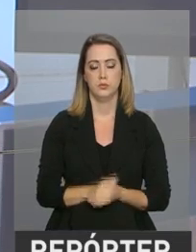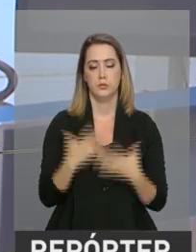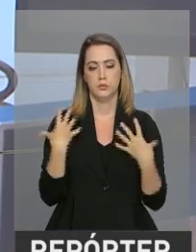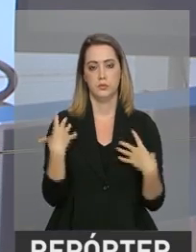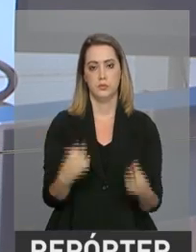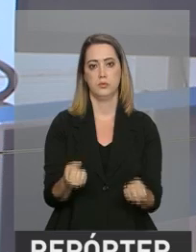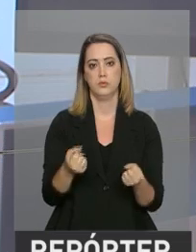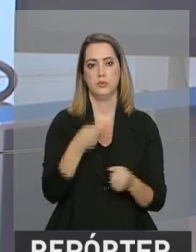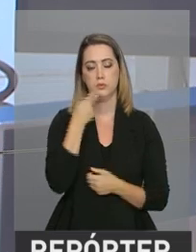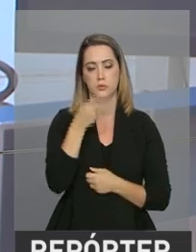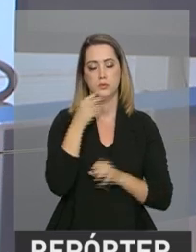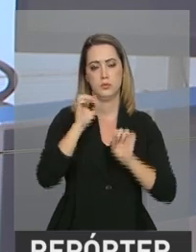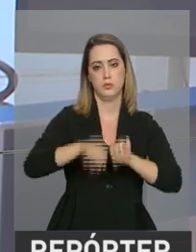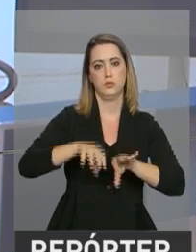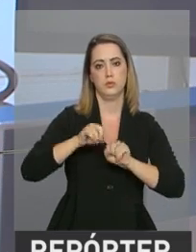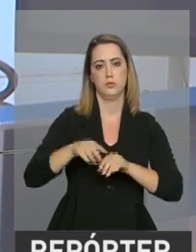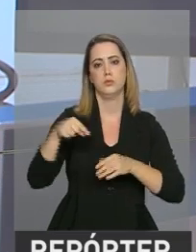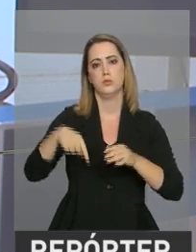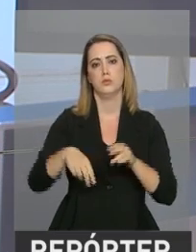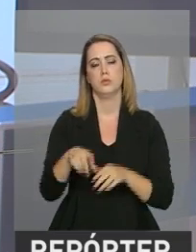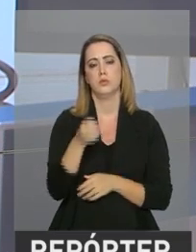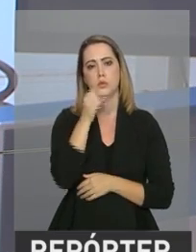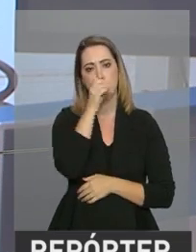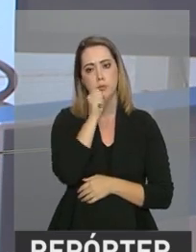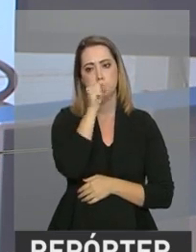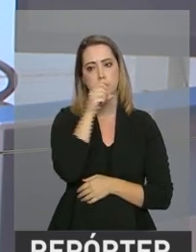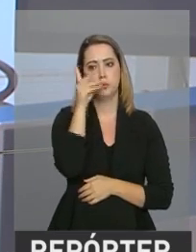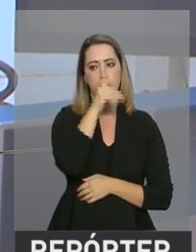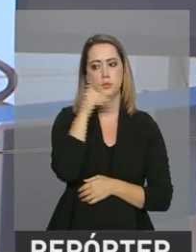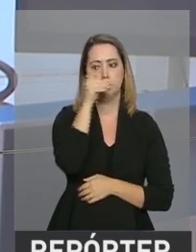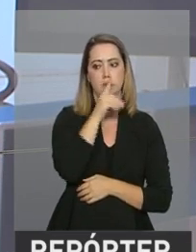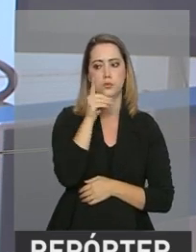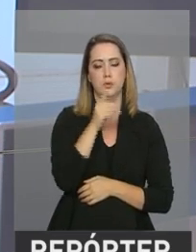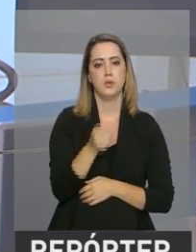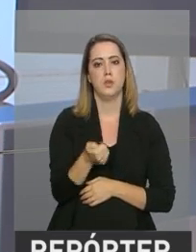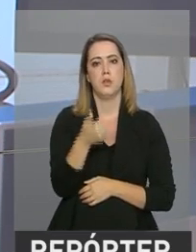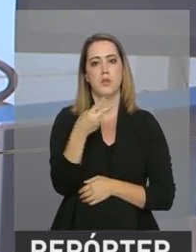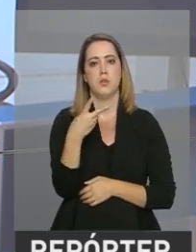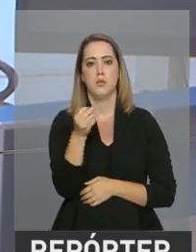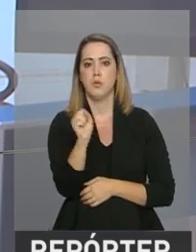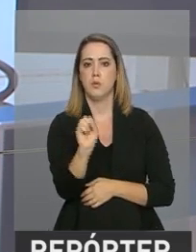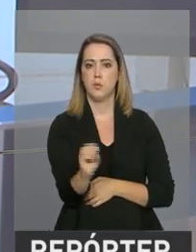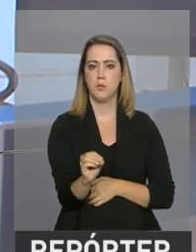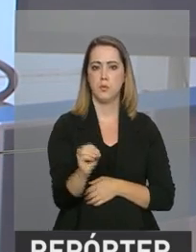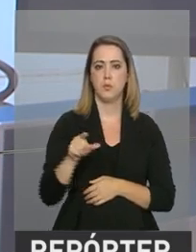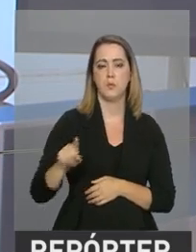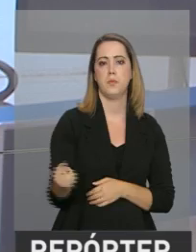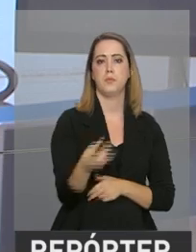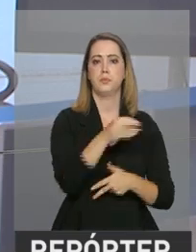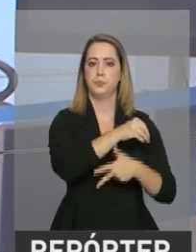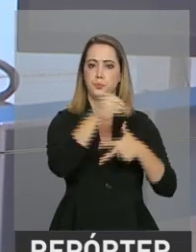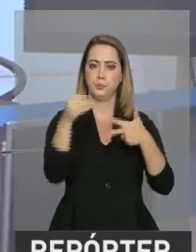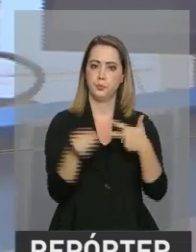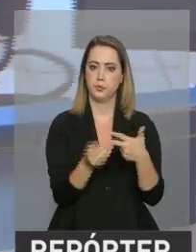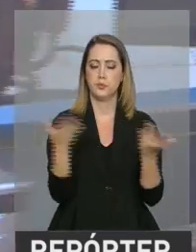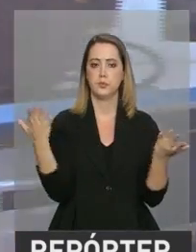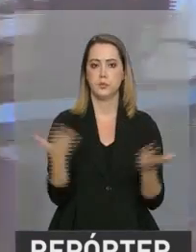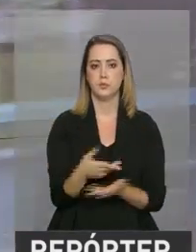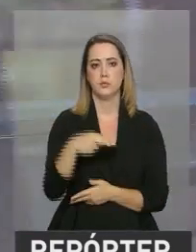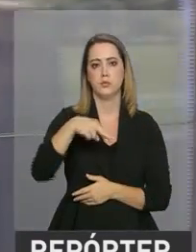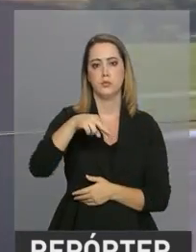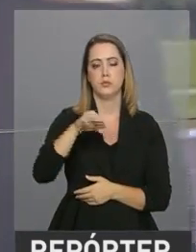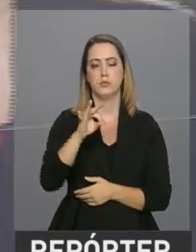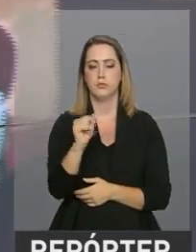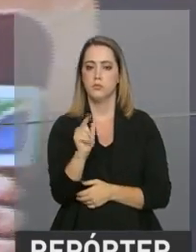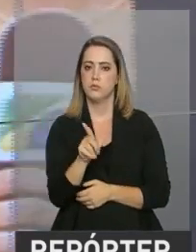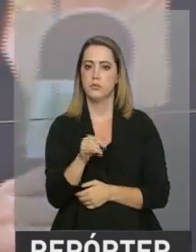falar agora de educação. Neste fim de semana, quase 280 mil estudantes fizeram o Exame Nacional do Ensino Médio. E a repórter Natália